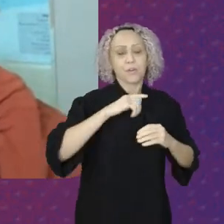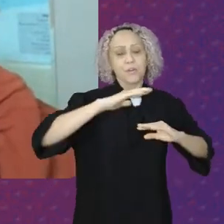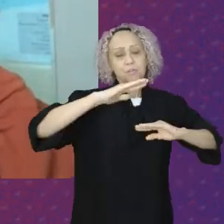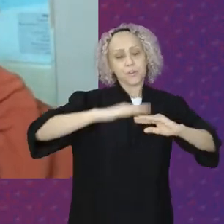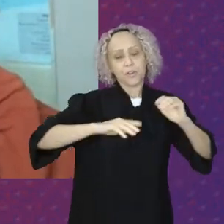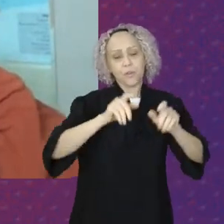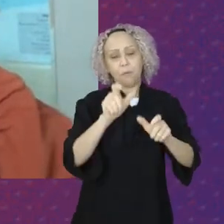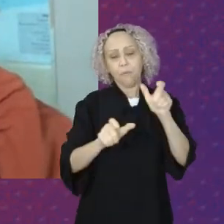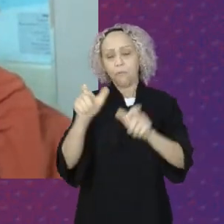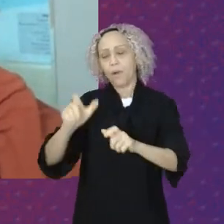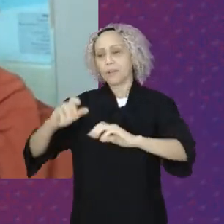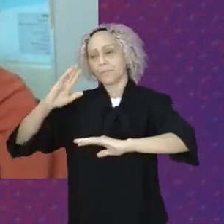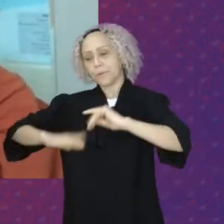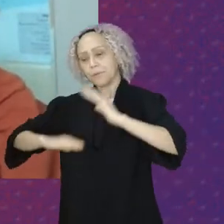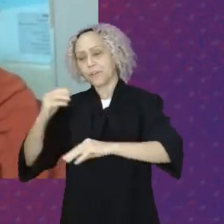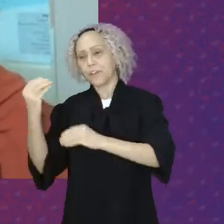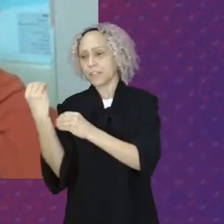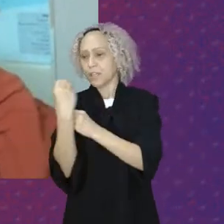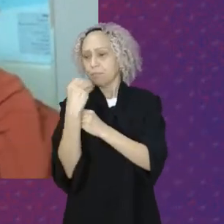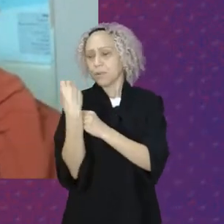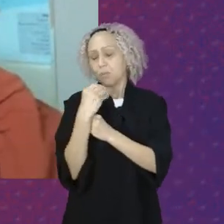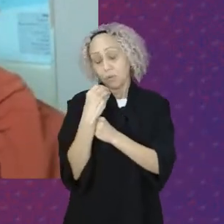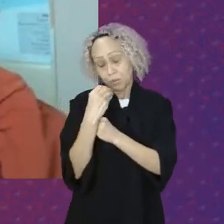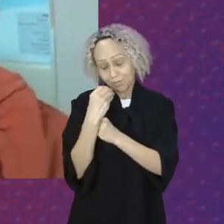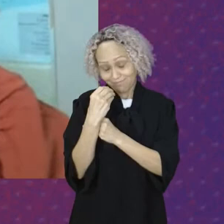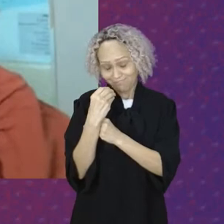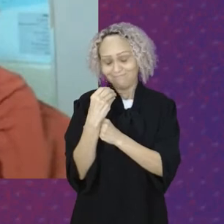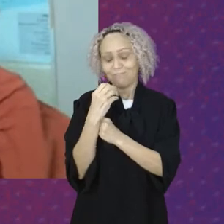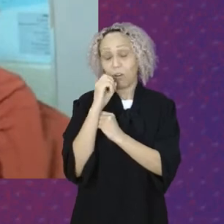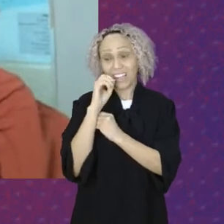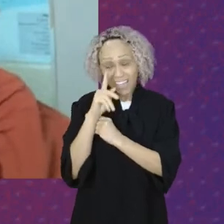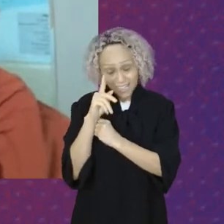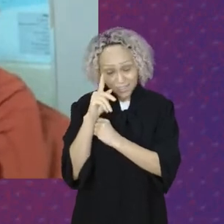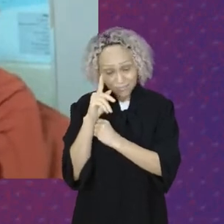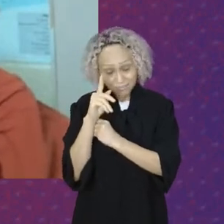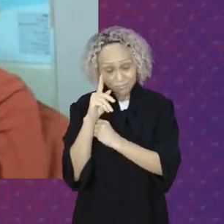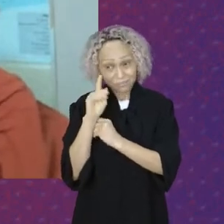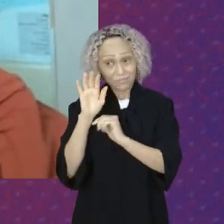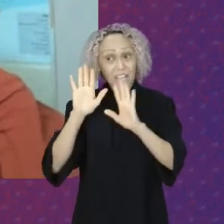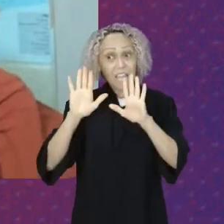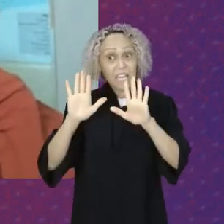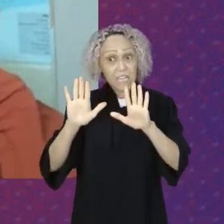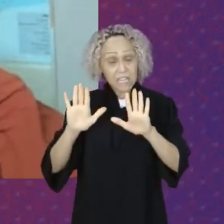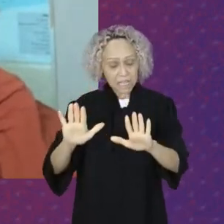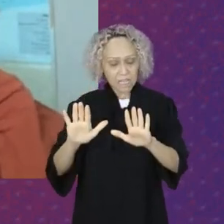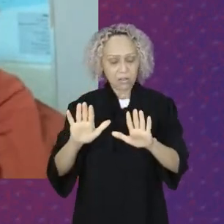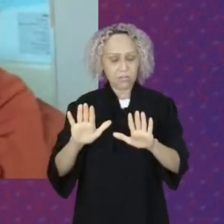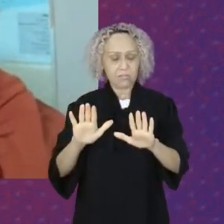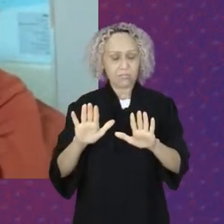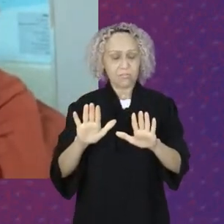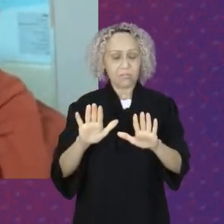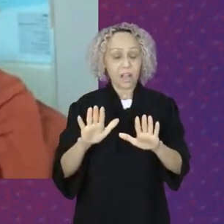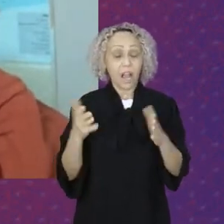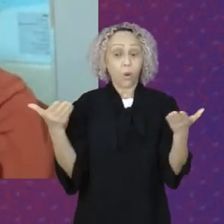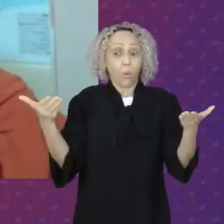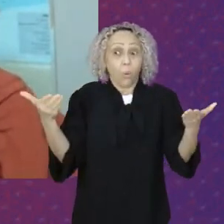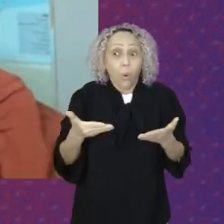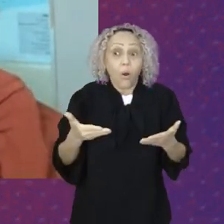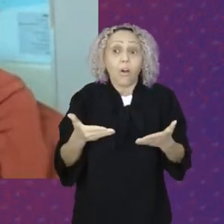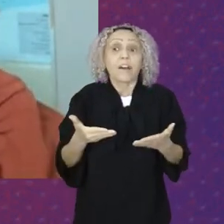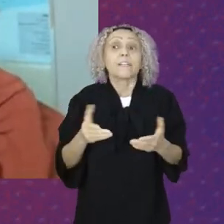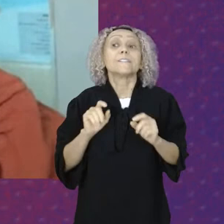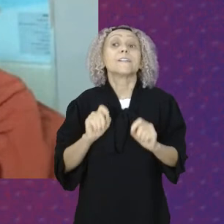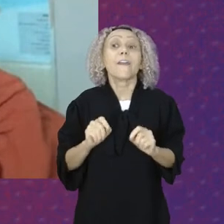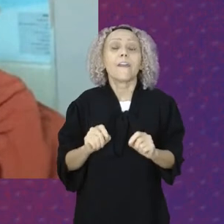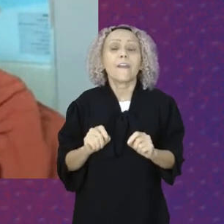Hoje eu digo para vocês que eu me tornei uma ativista desta pauta, por vivenciar e por saber que muitas vezes o